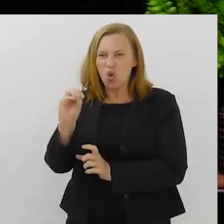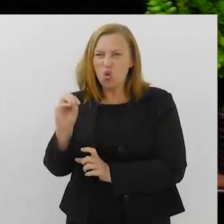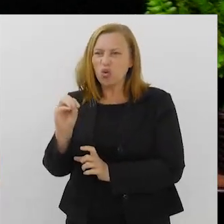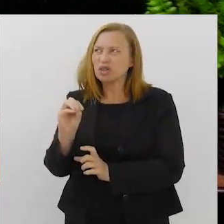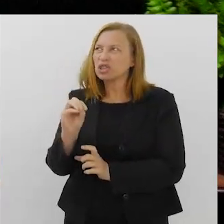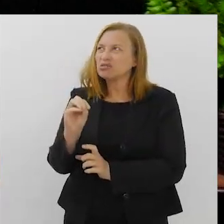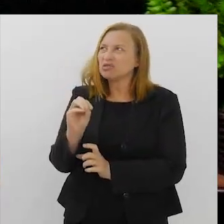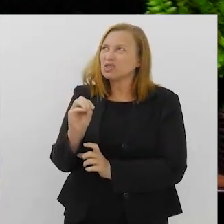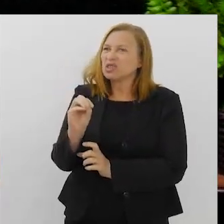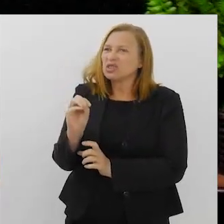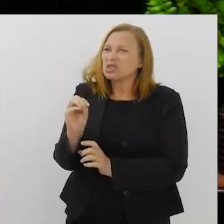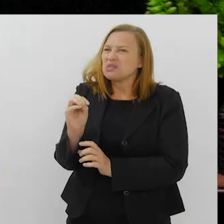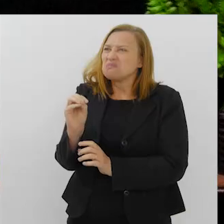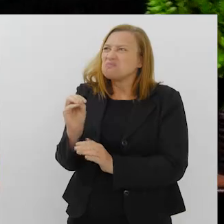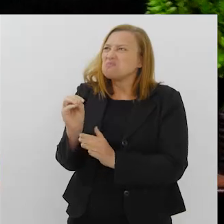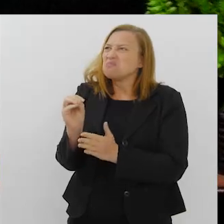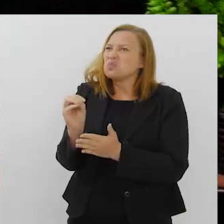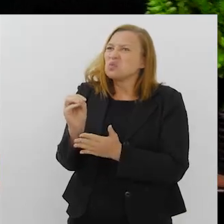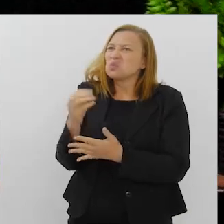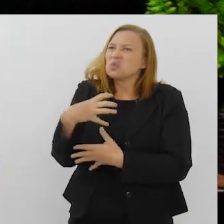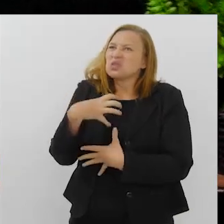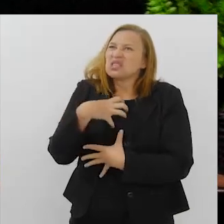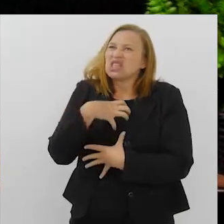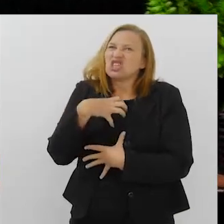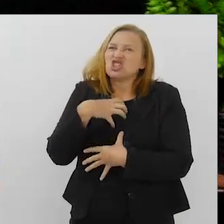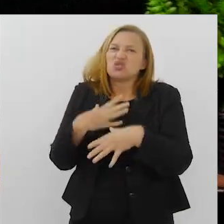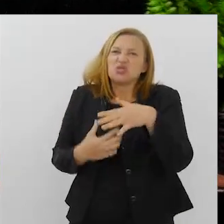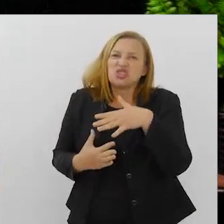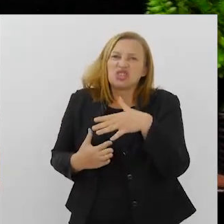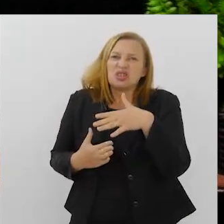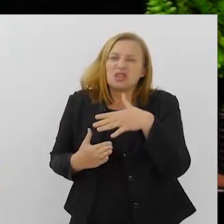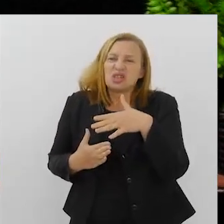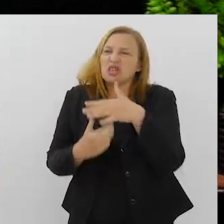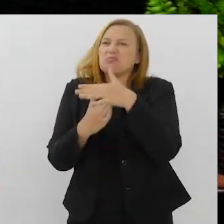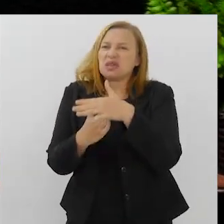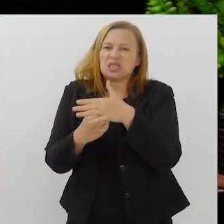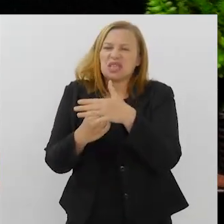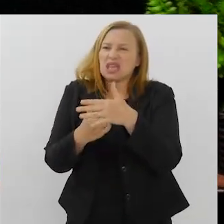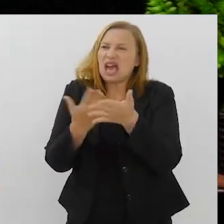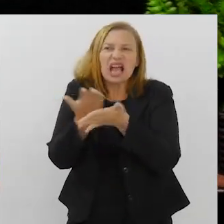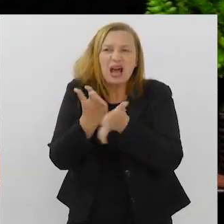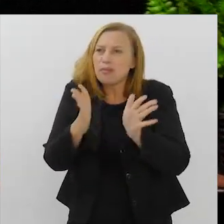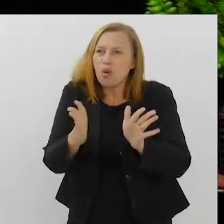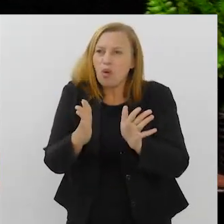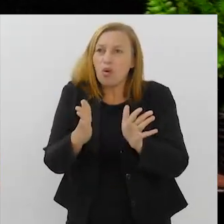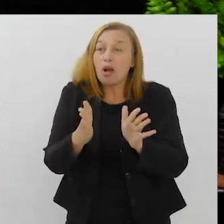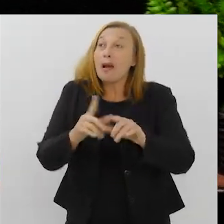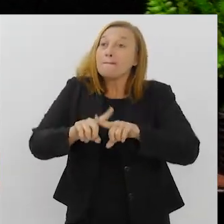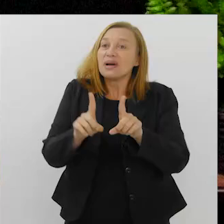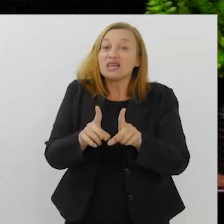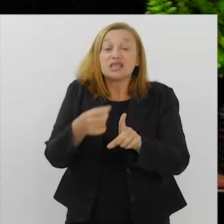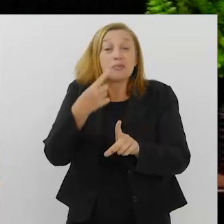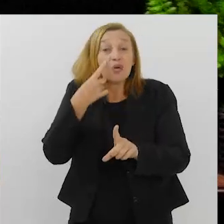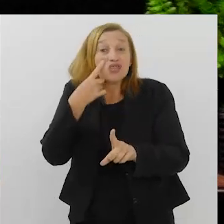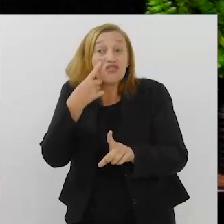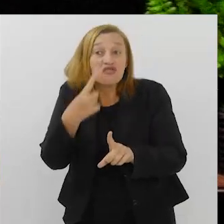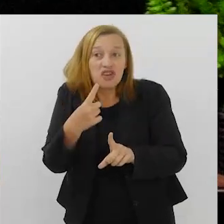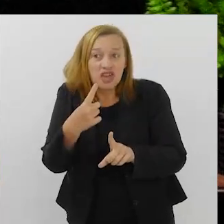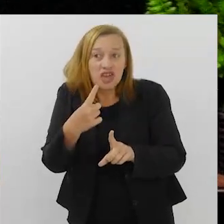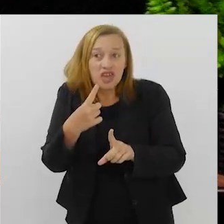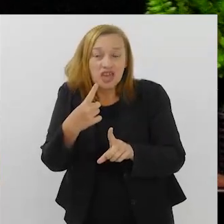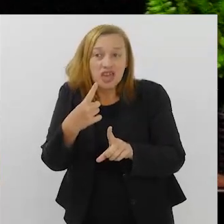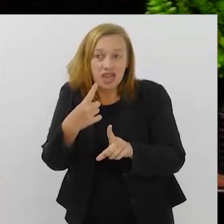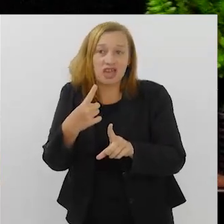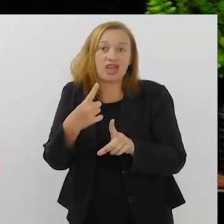seja, não soe com esse sentido pejorativo. Mas, pelo contrário, a gente possa ver a beleza que